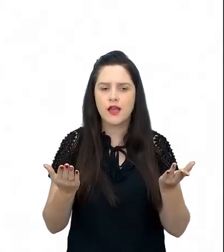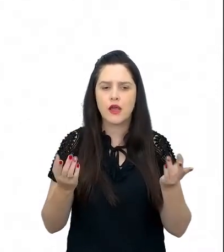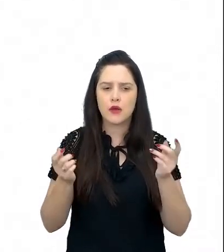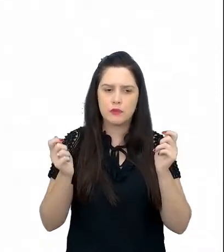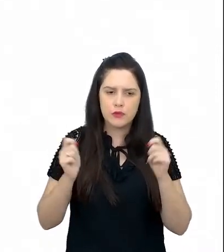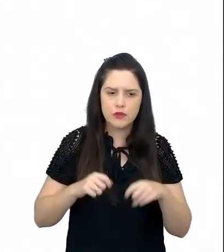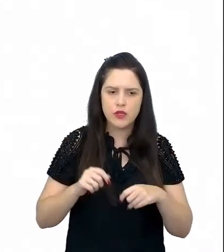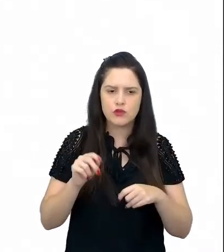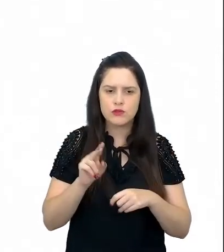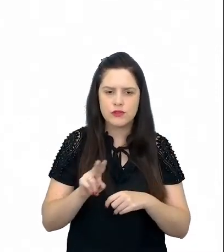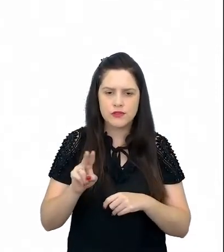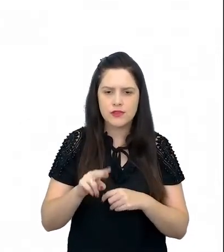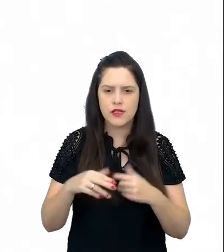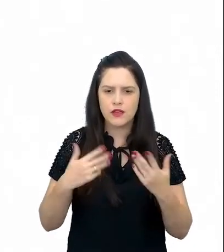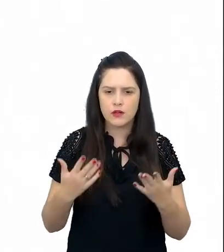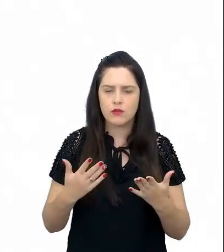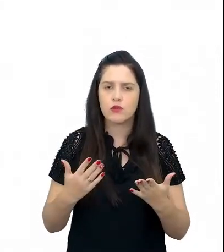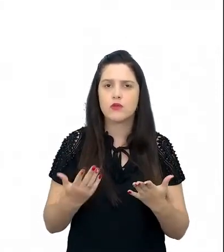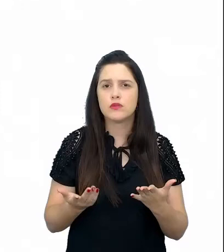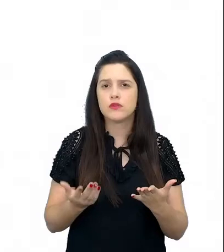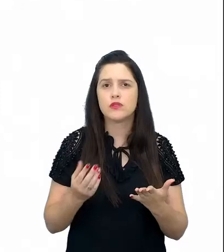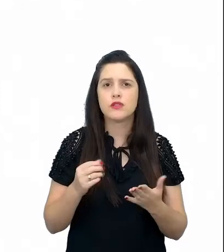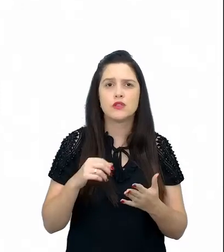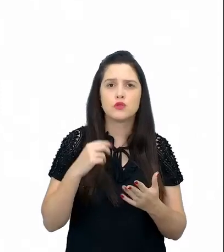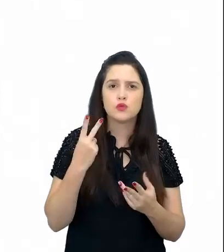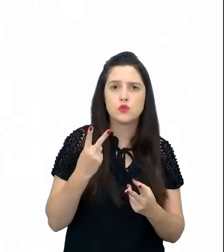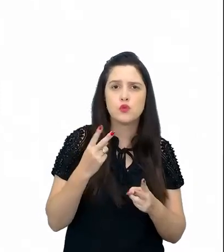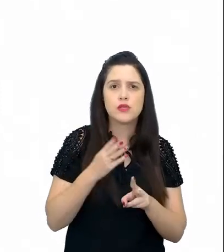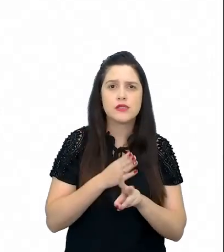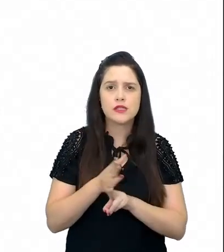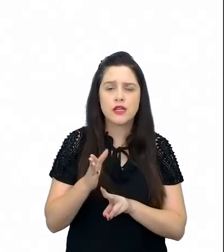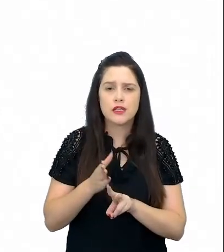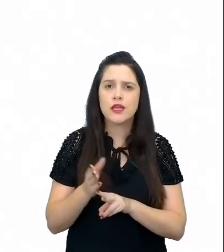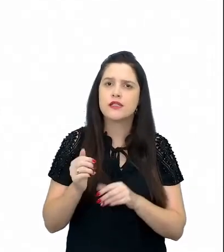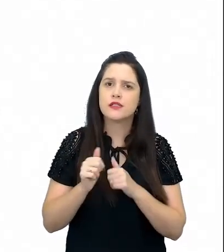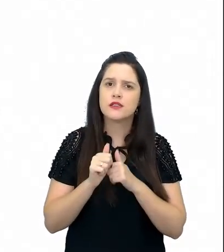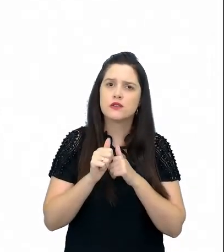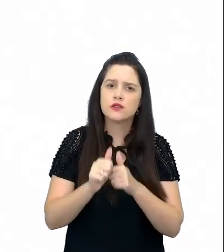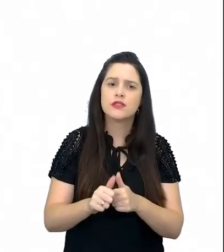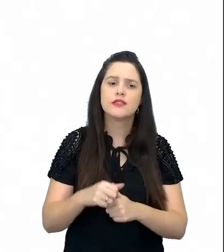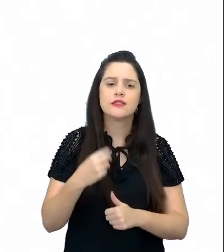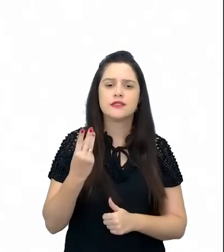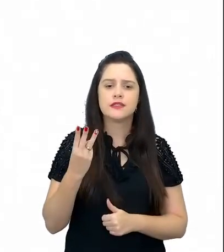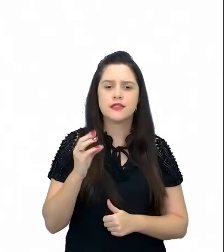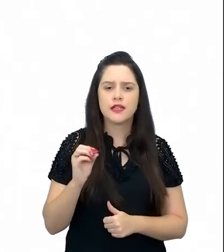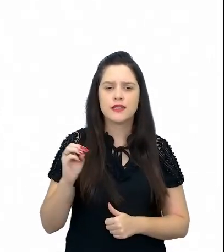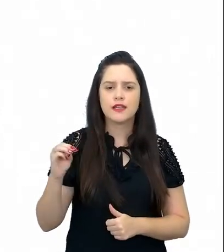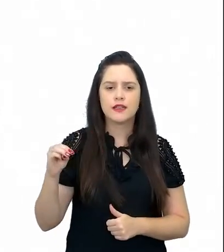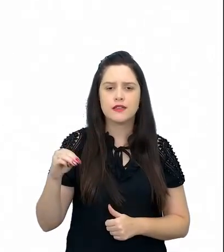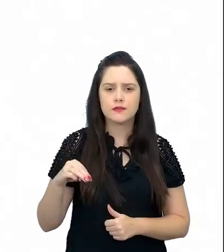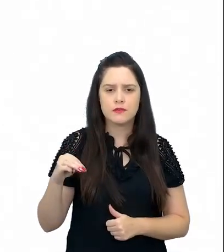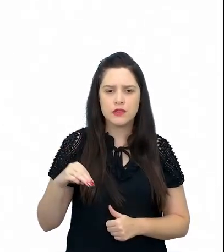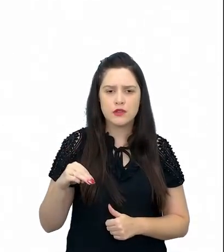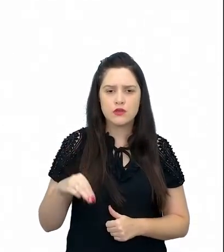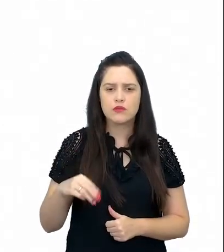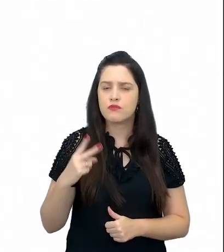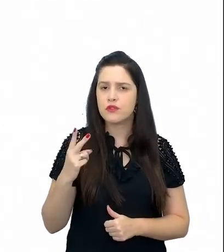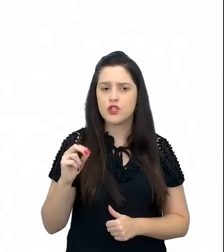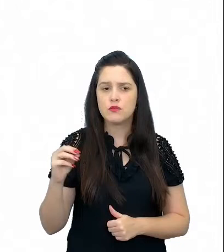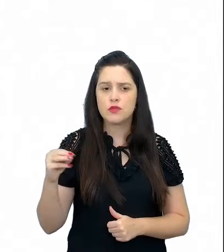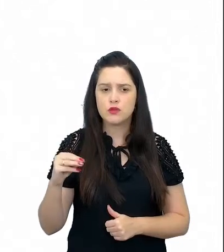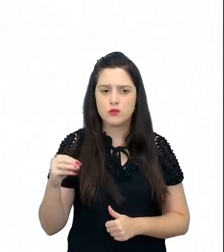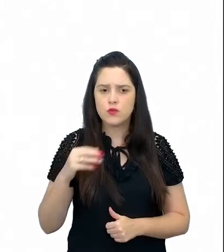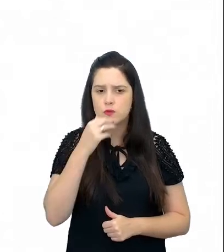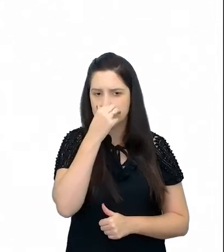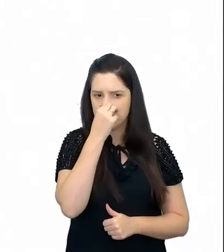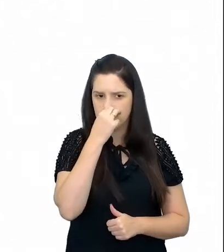eu gasto 1 hora, com duas torneiras eu vou gastar quanto? 30 minutos. Mas olha só, quando eu leio o exercício,